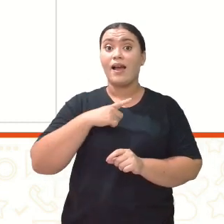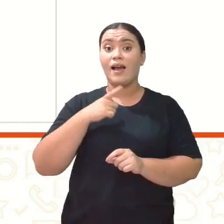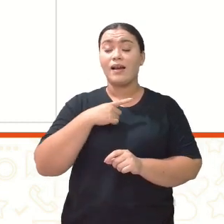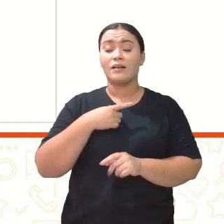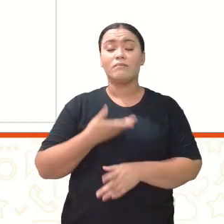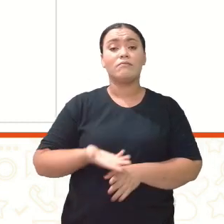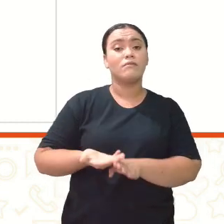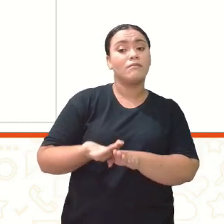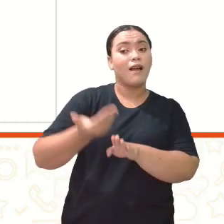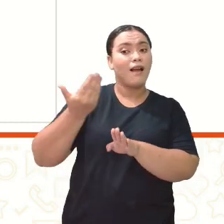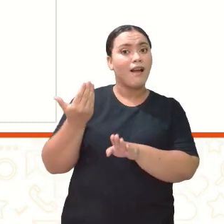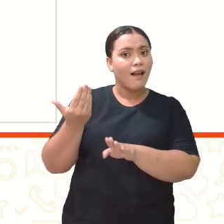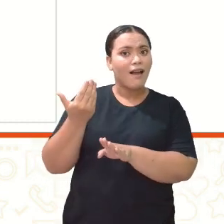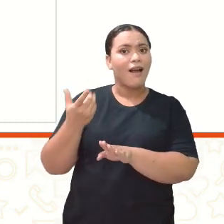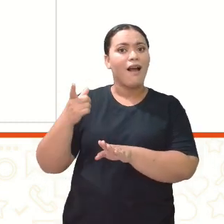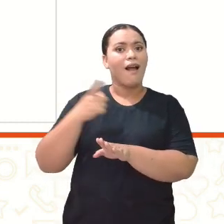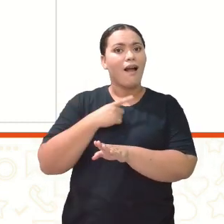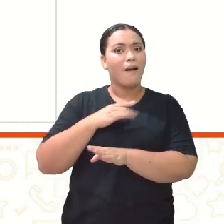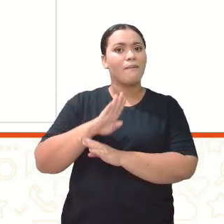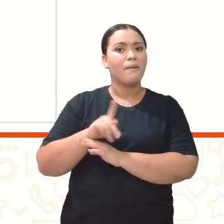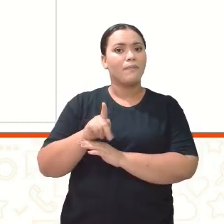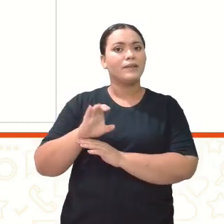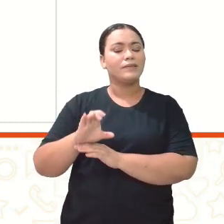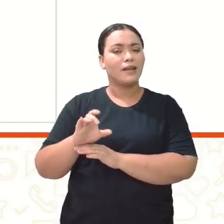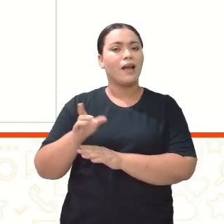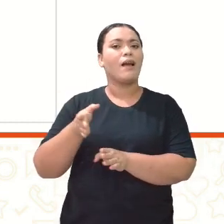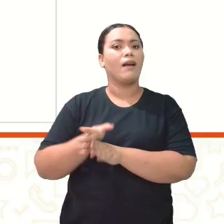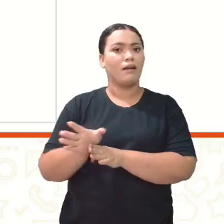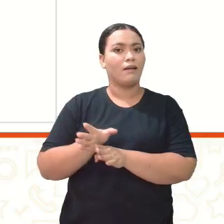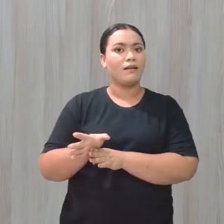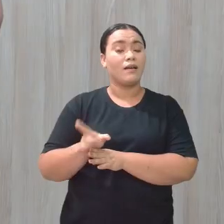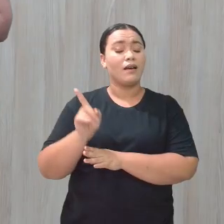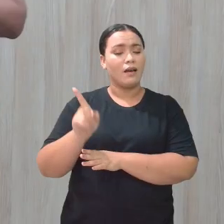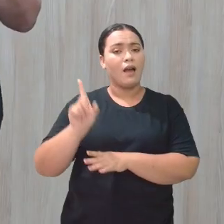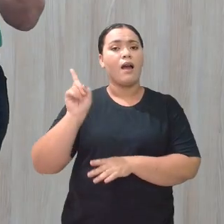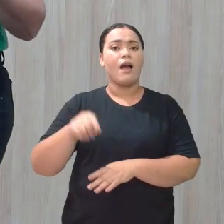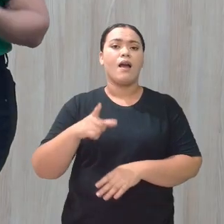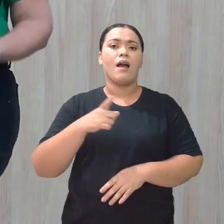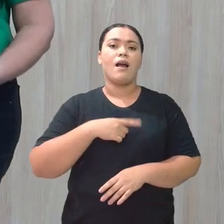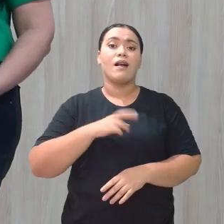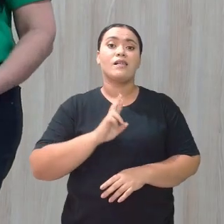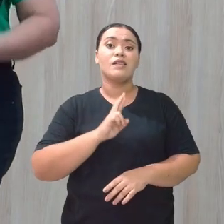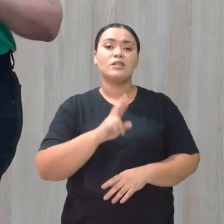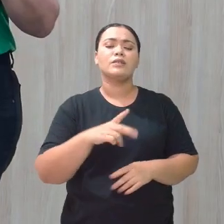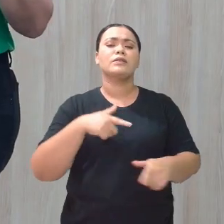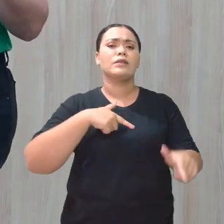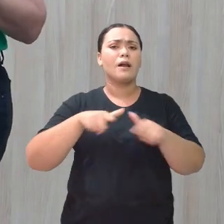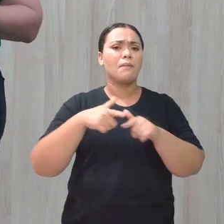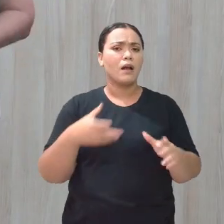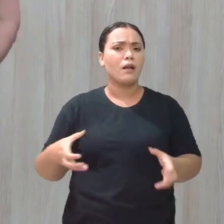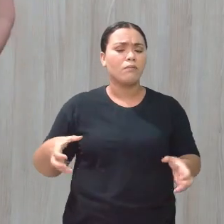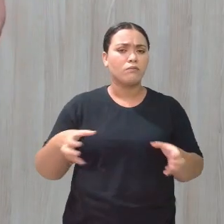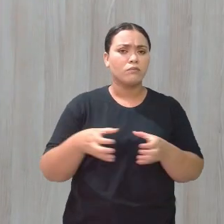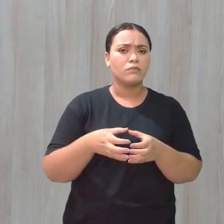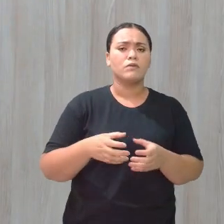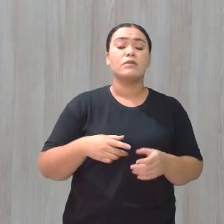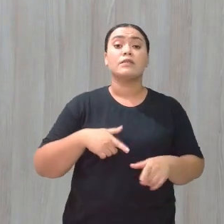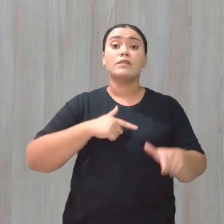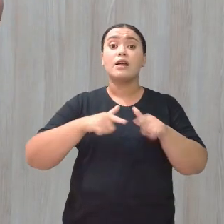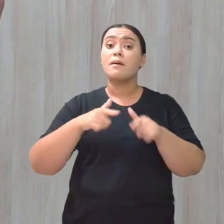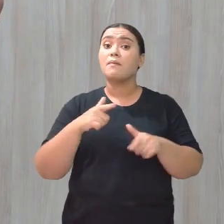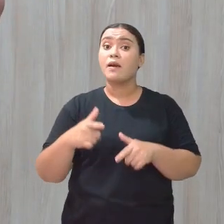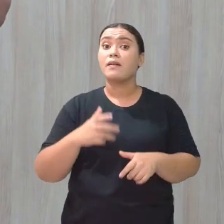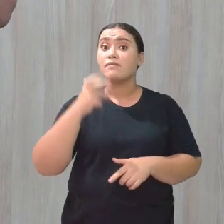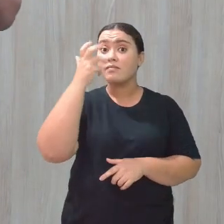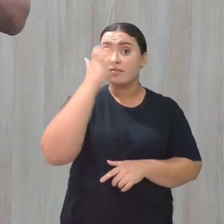naquelas ações do BPC. Então, isso é fruto, de fato, de um trabalho conjunto, de um trabalho sério, de um